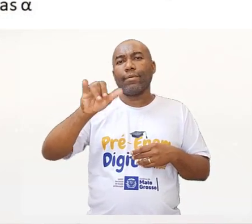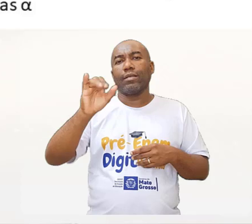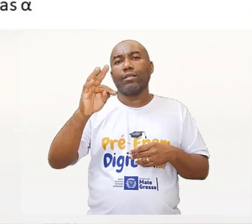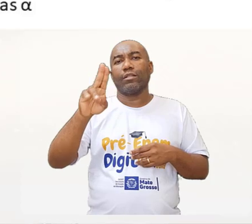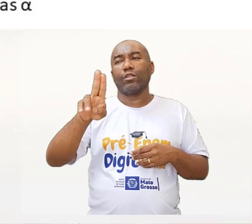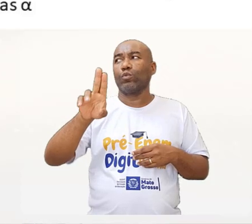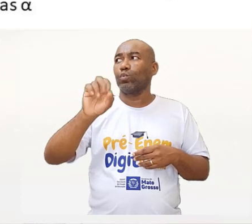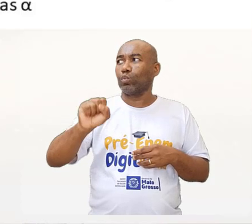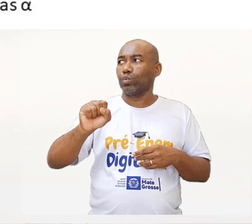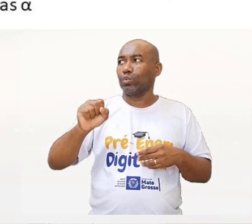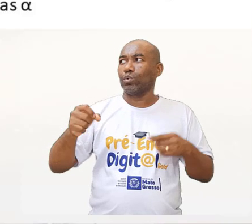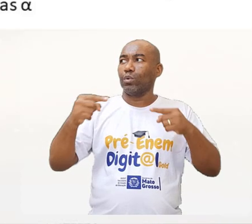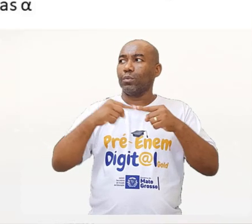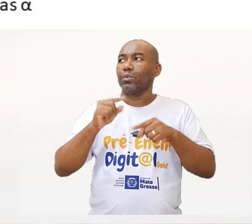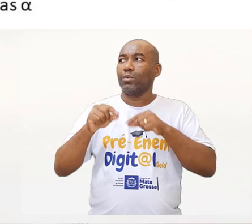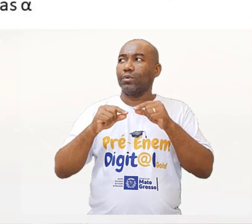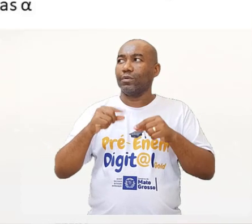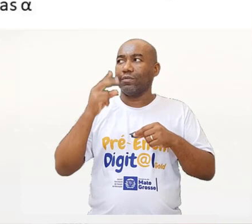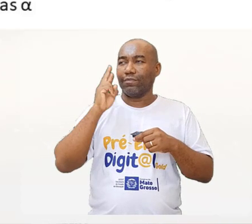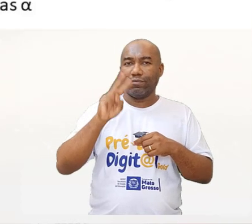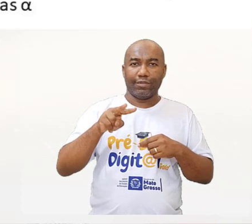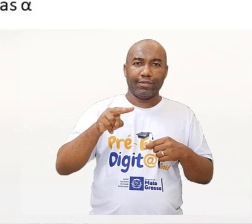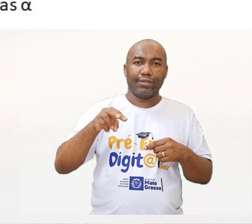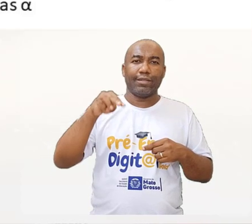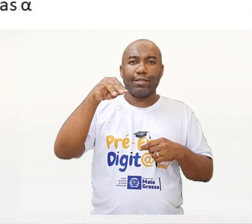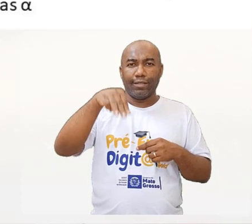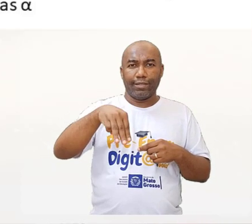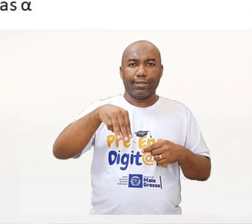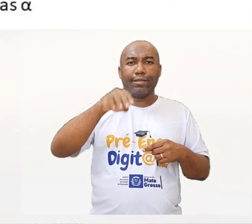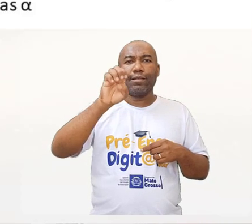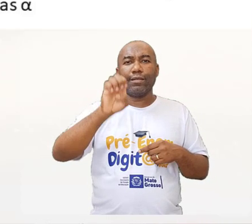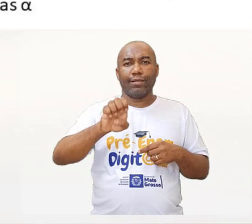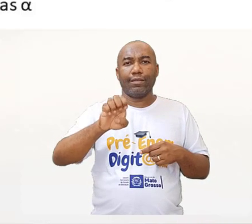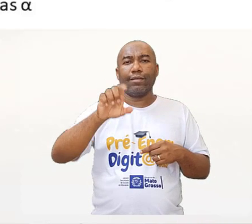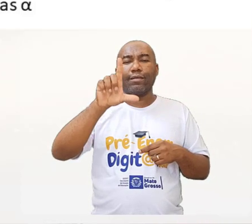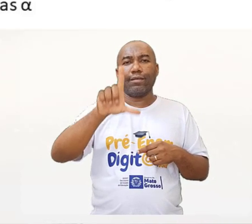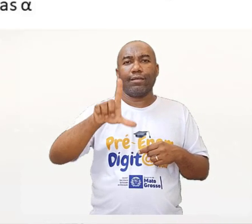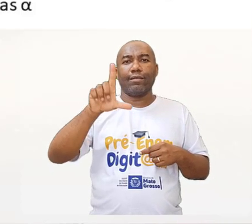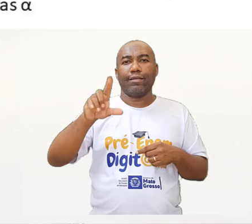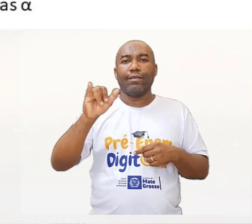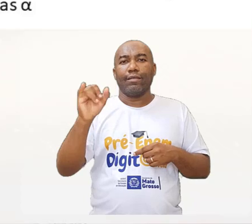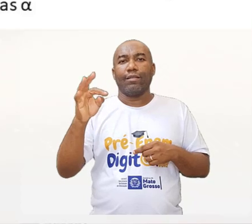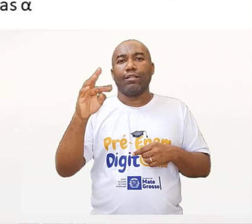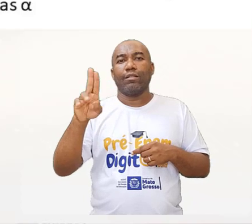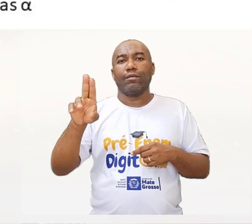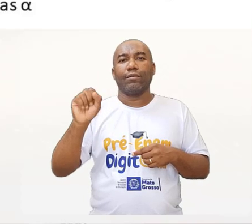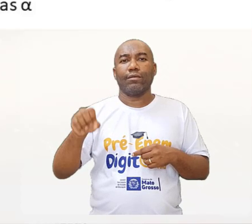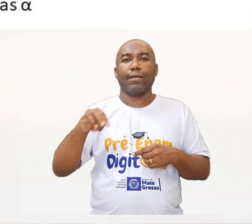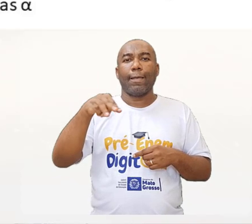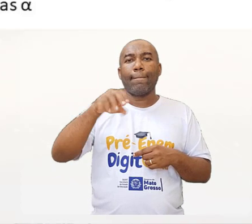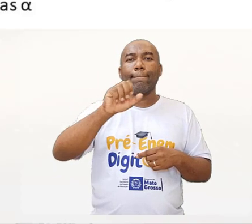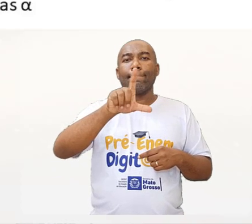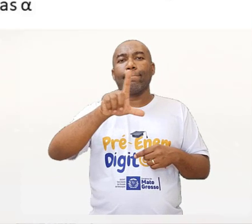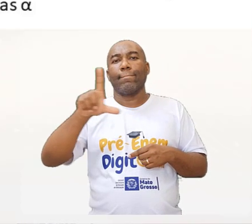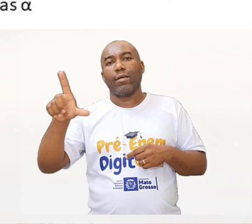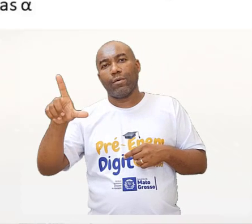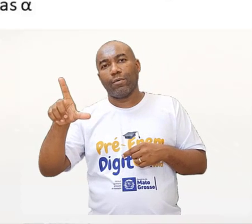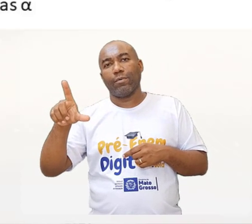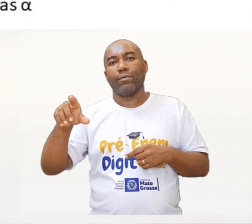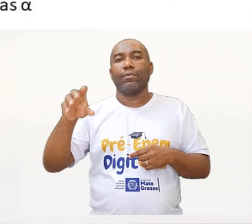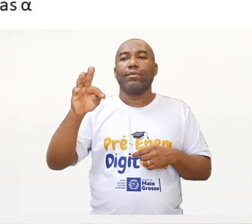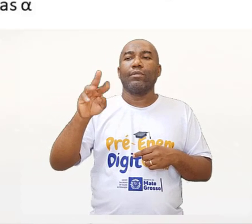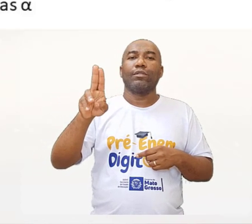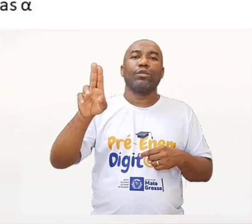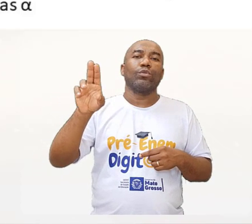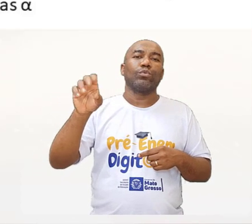mellitus. Olha as 3 letras iniciais. M, E, L, mel, doce. Então,